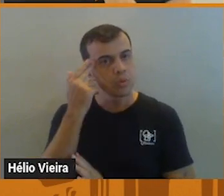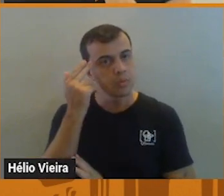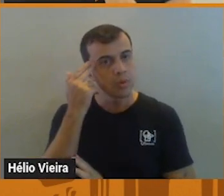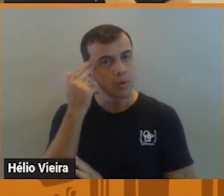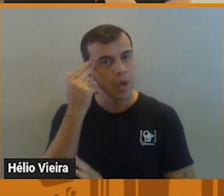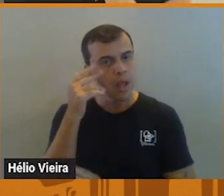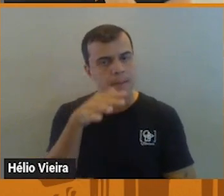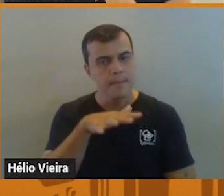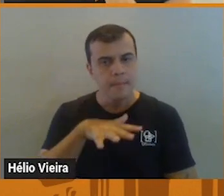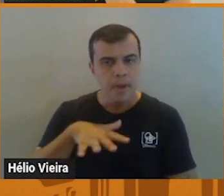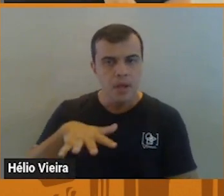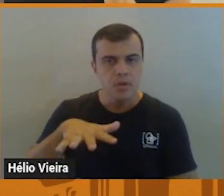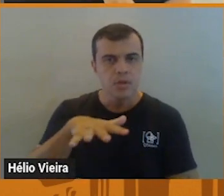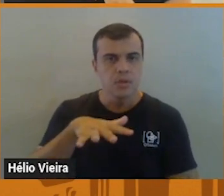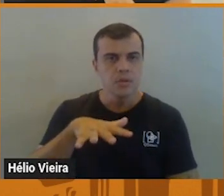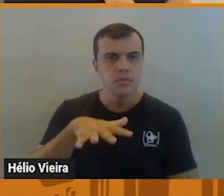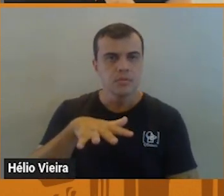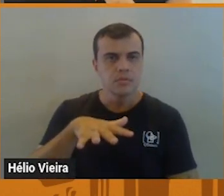bairros